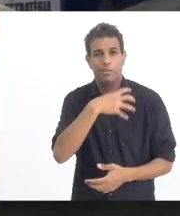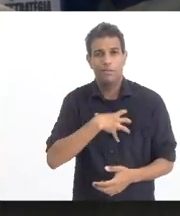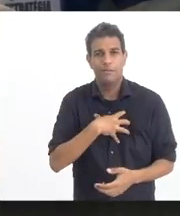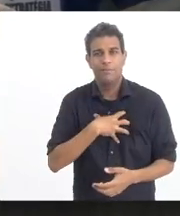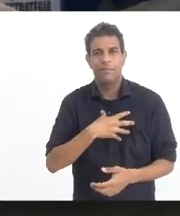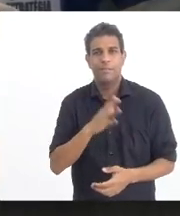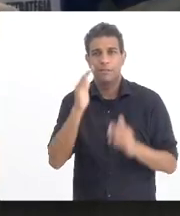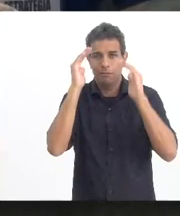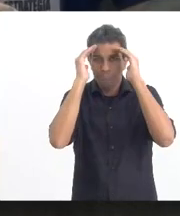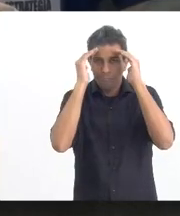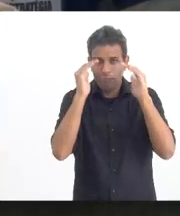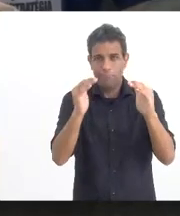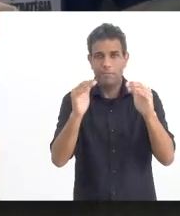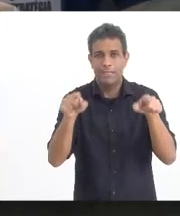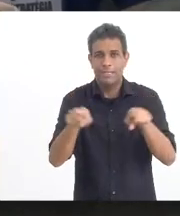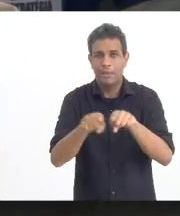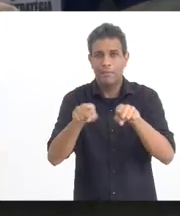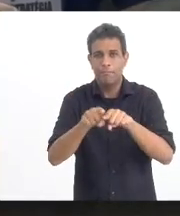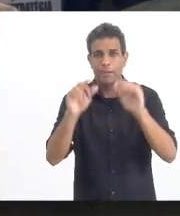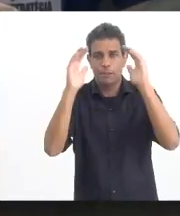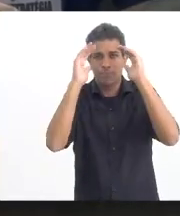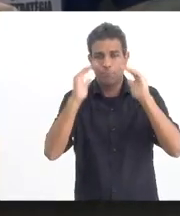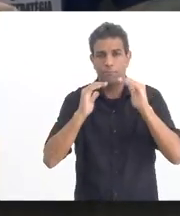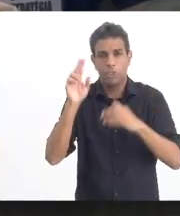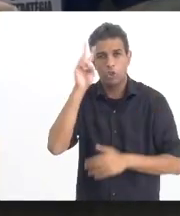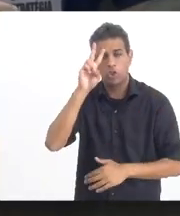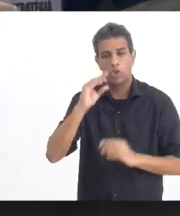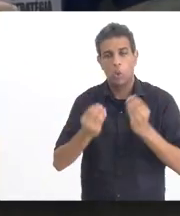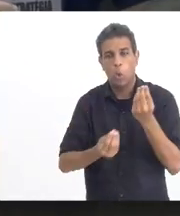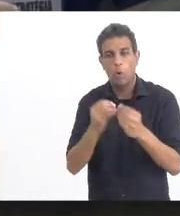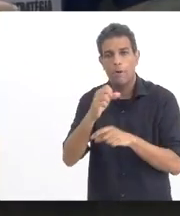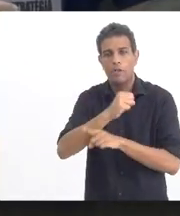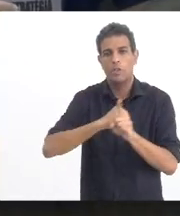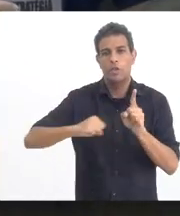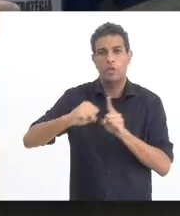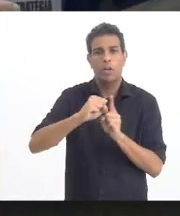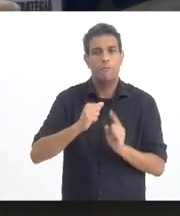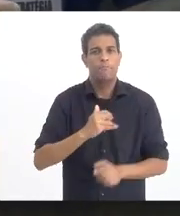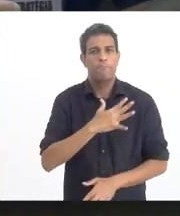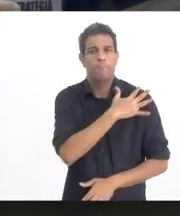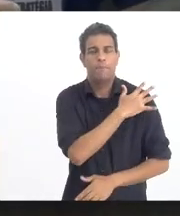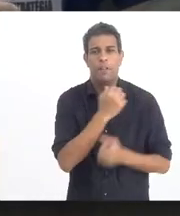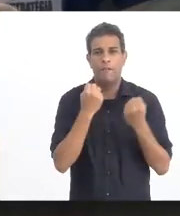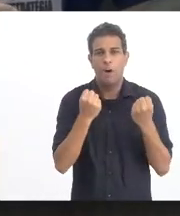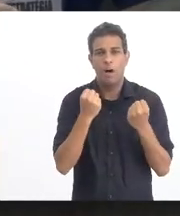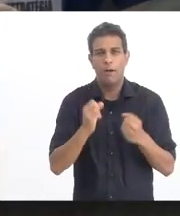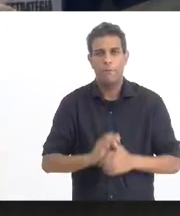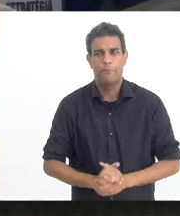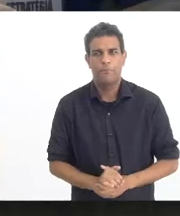tenho que te respeitar a sua história e você me respeitar e assim construir uma sociedade militar melhor, mais forte.